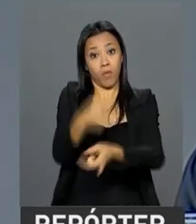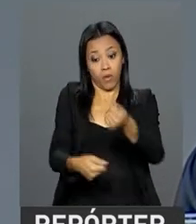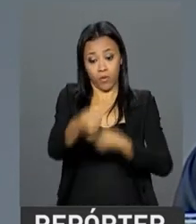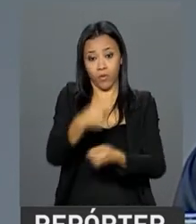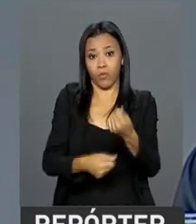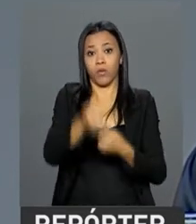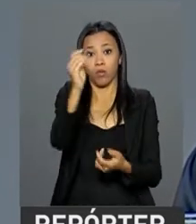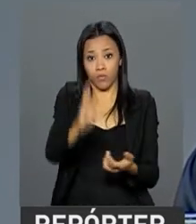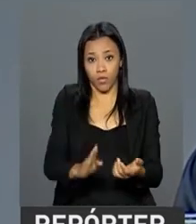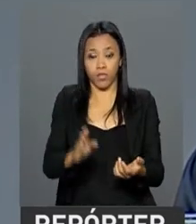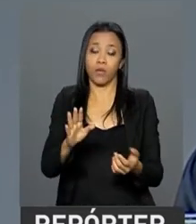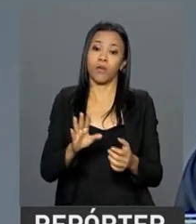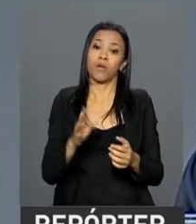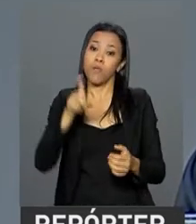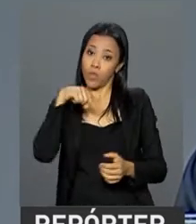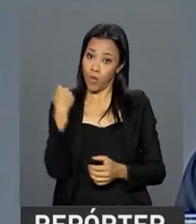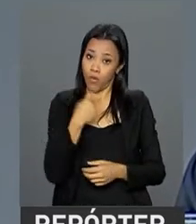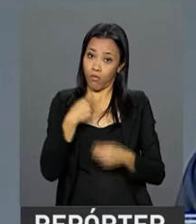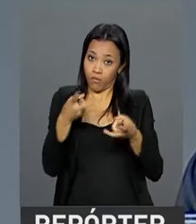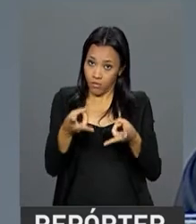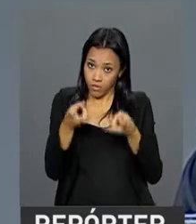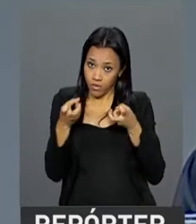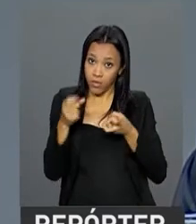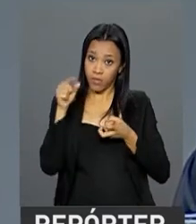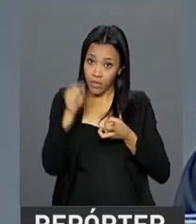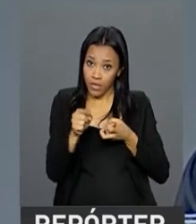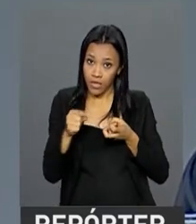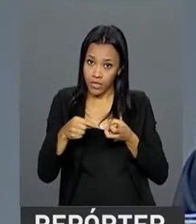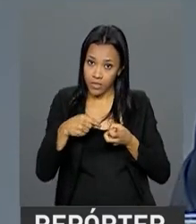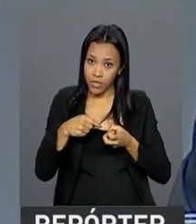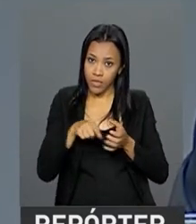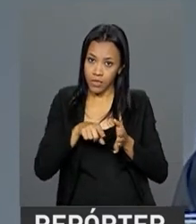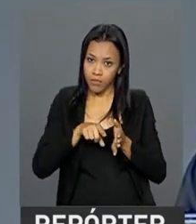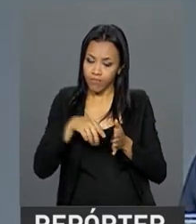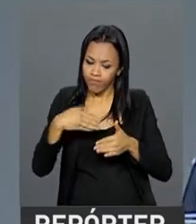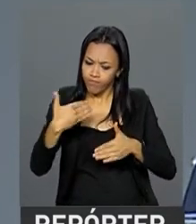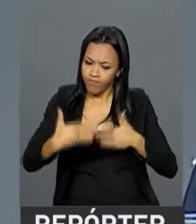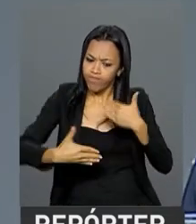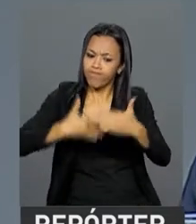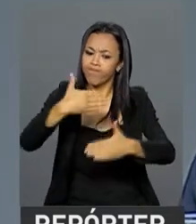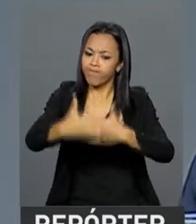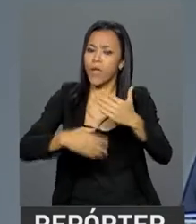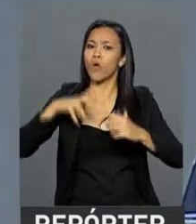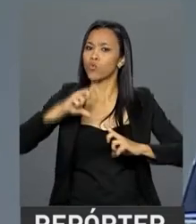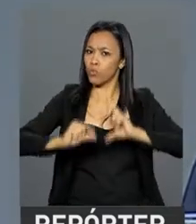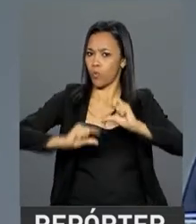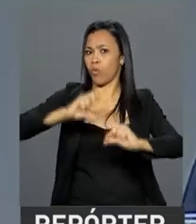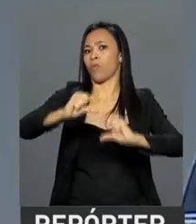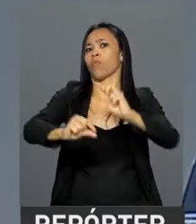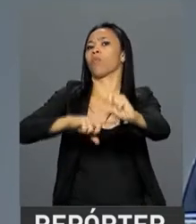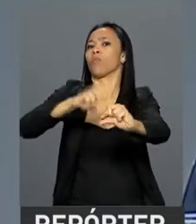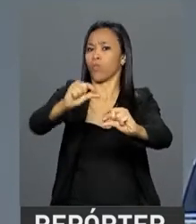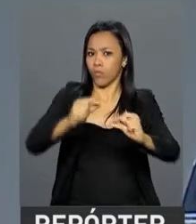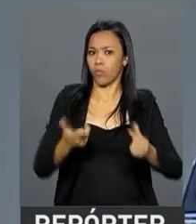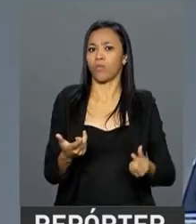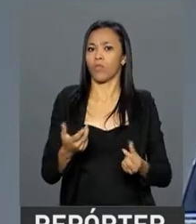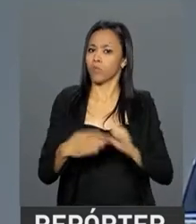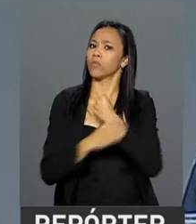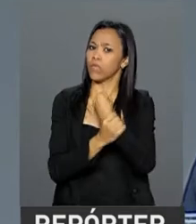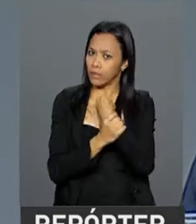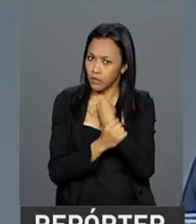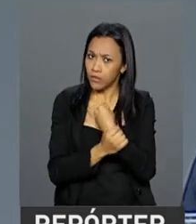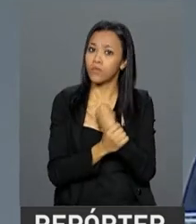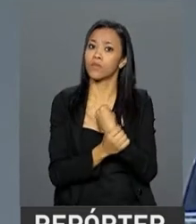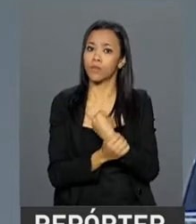brasileira. Mas nós identificamos que essa trajetória definida hoje é uma trajetória gradual, consistente e